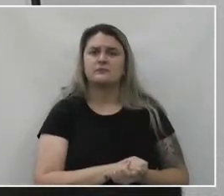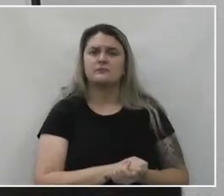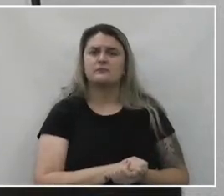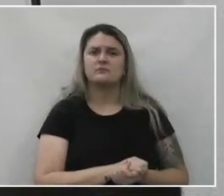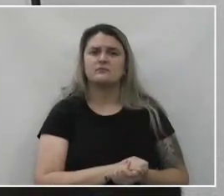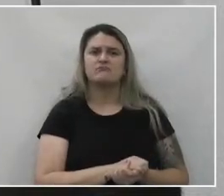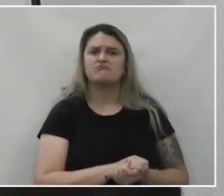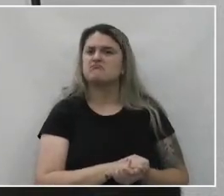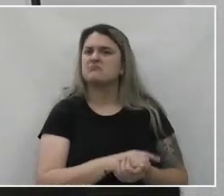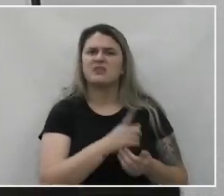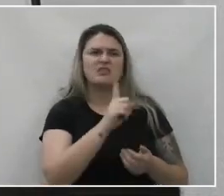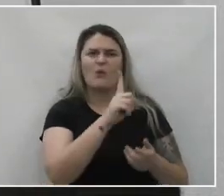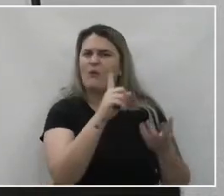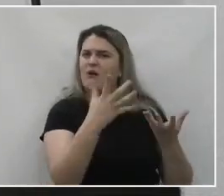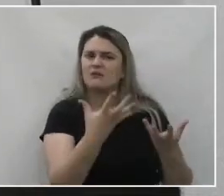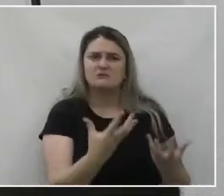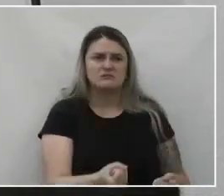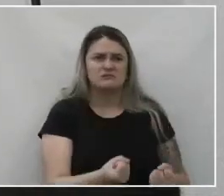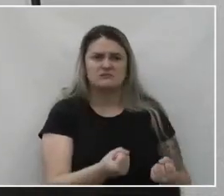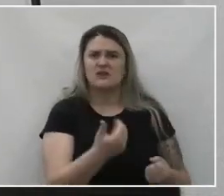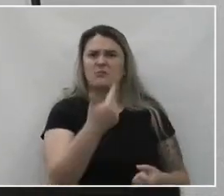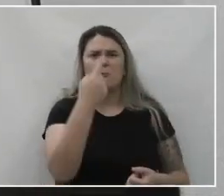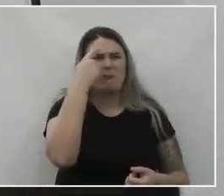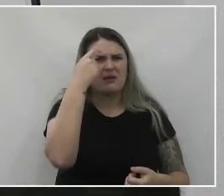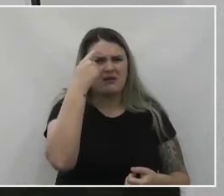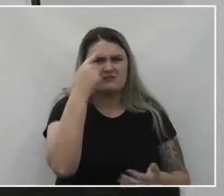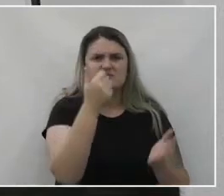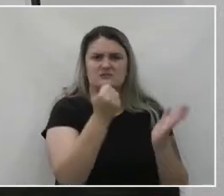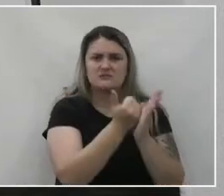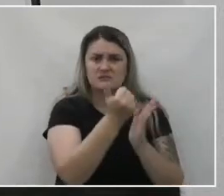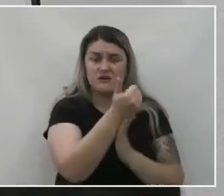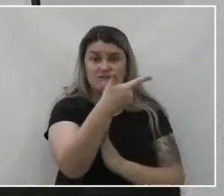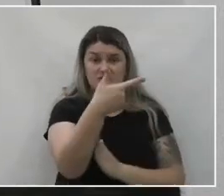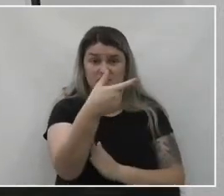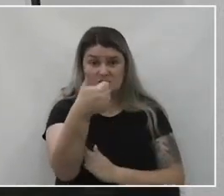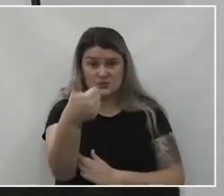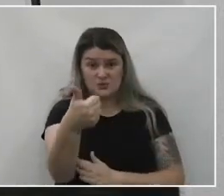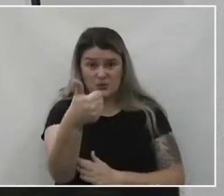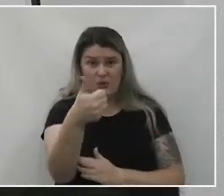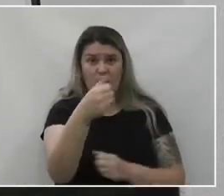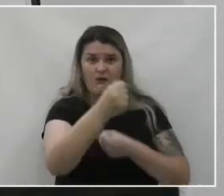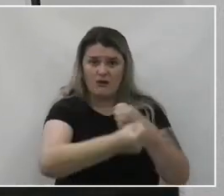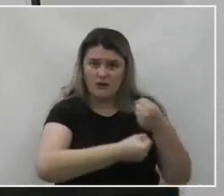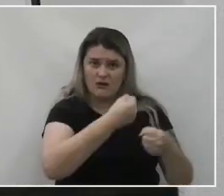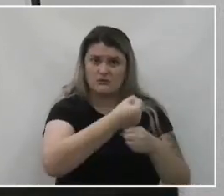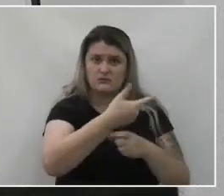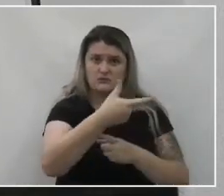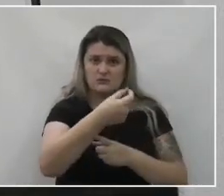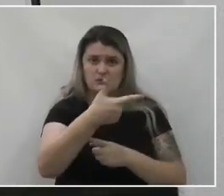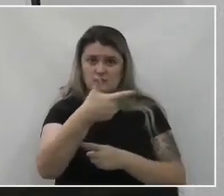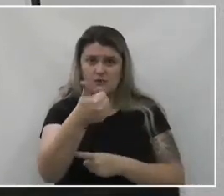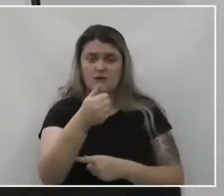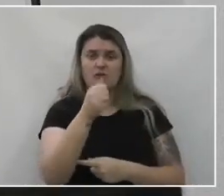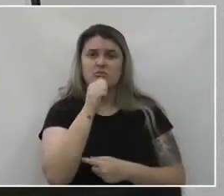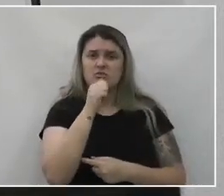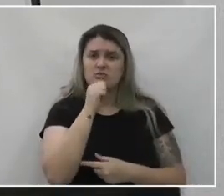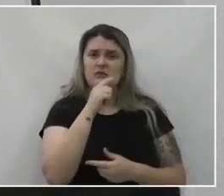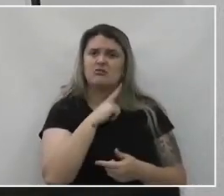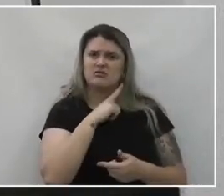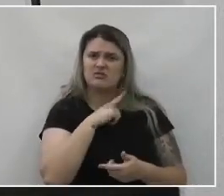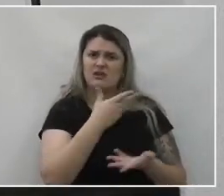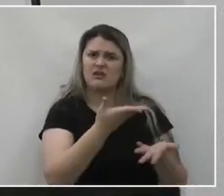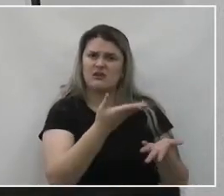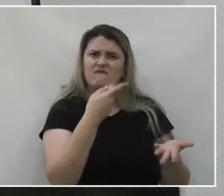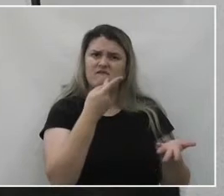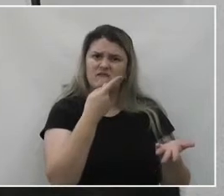É completamente inadmissível e impensável que, em pleno século XXI, ano de 2021, ainda tenhamos esse tipo